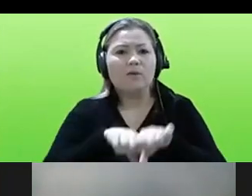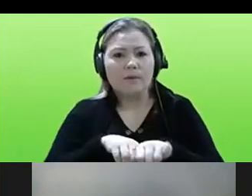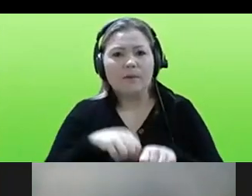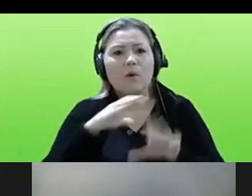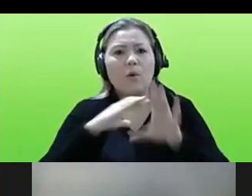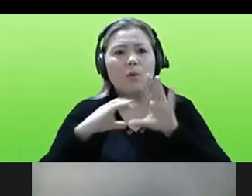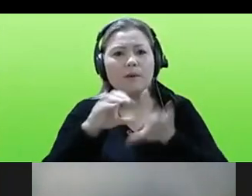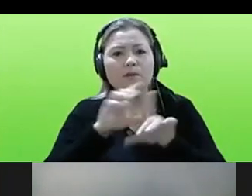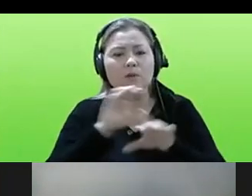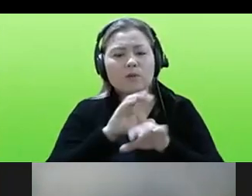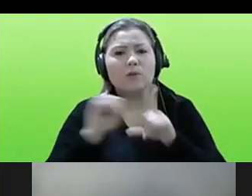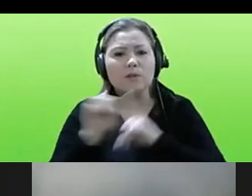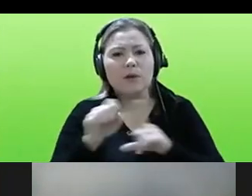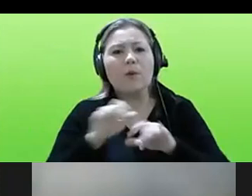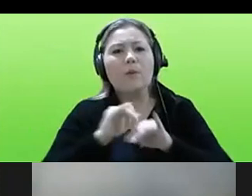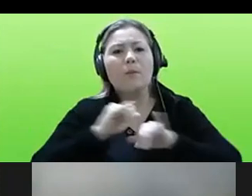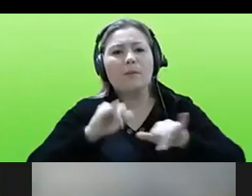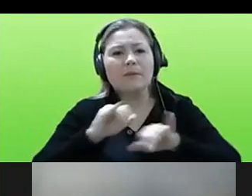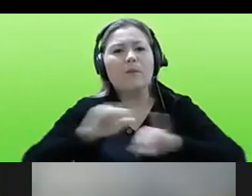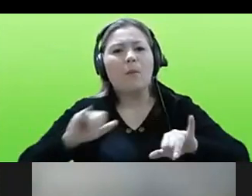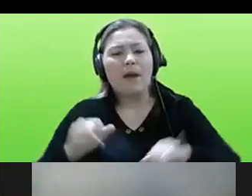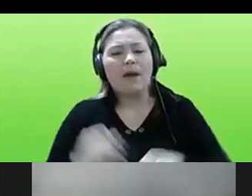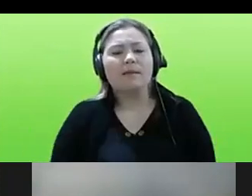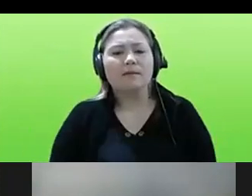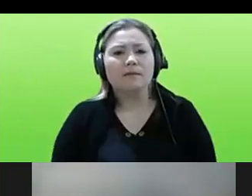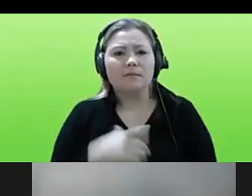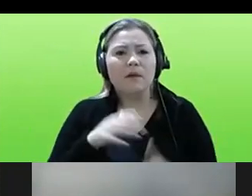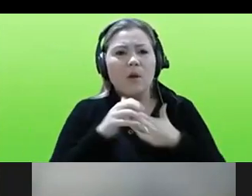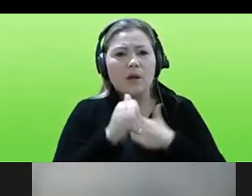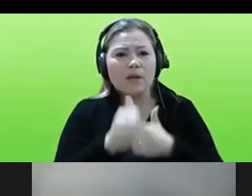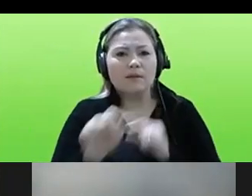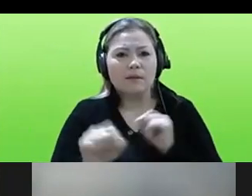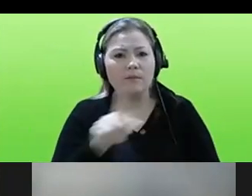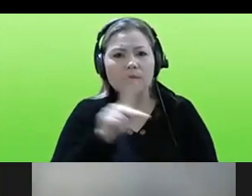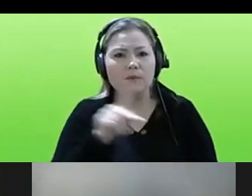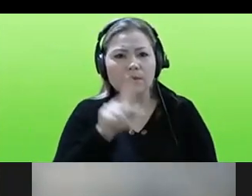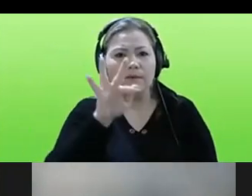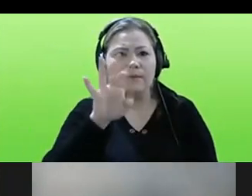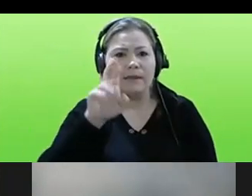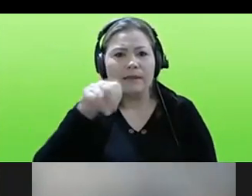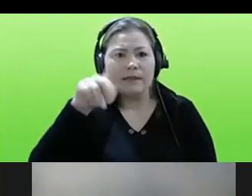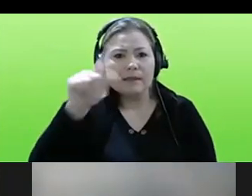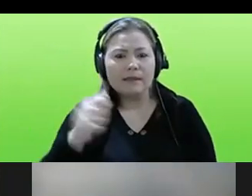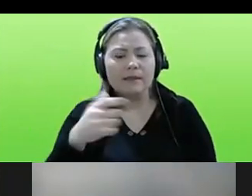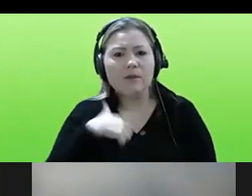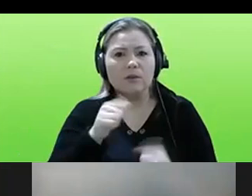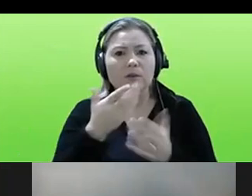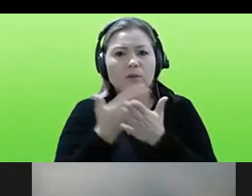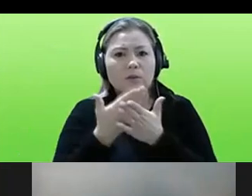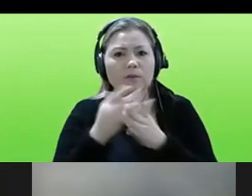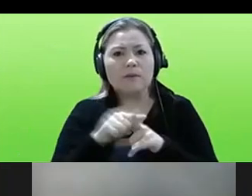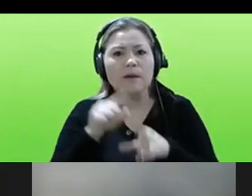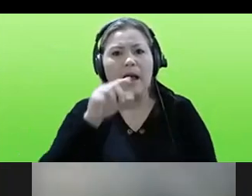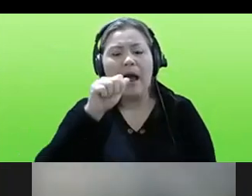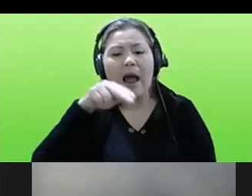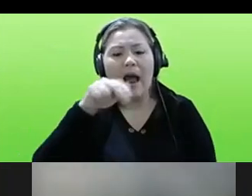Comunicação Social, Publicidade e Propaganda. A minha orientanda é a professora Fernanda, e eu estou estudando o ativismo